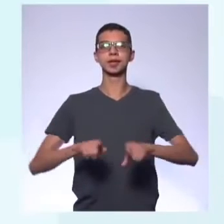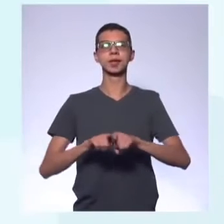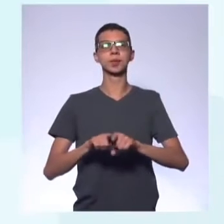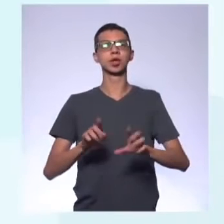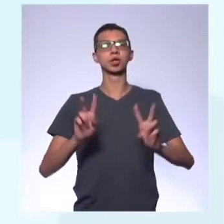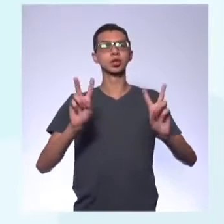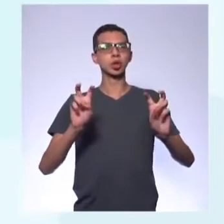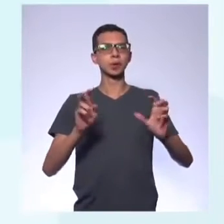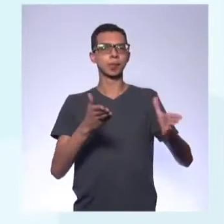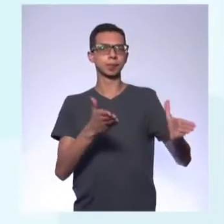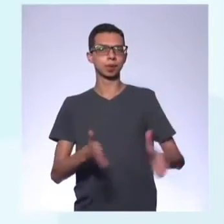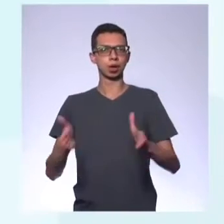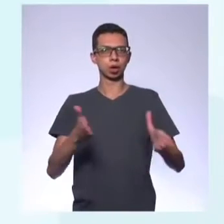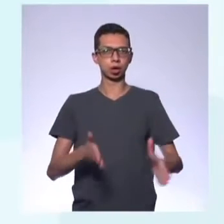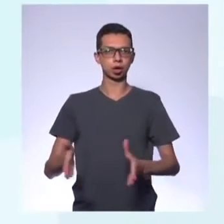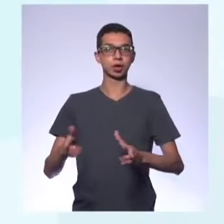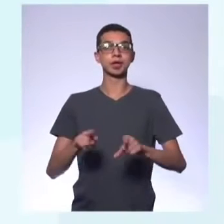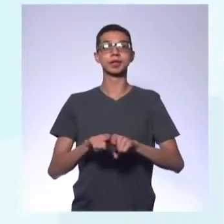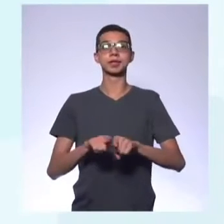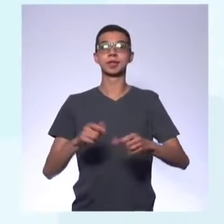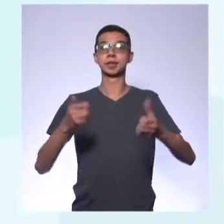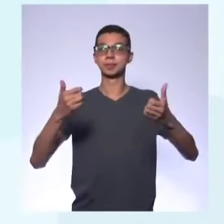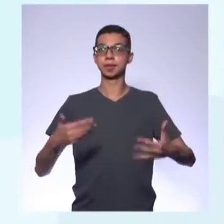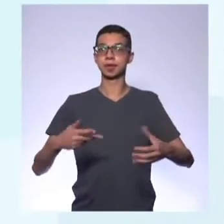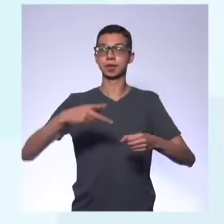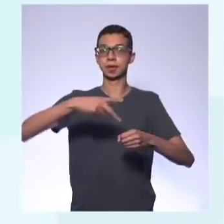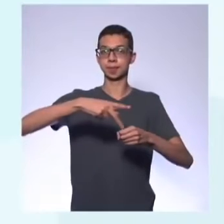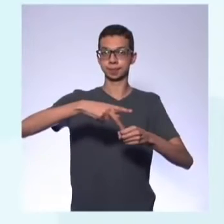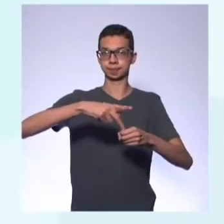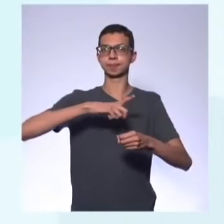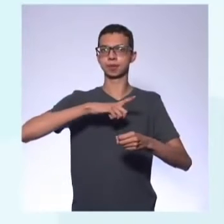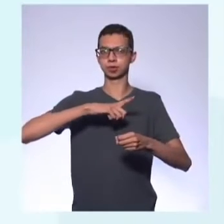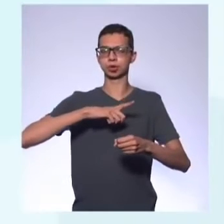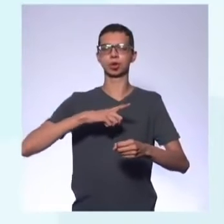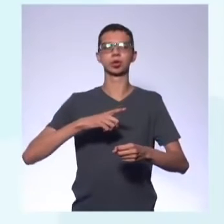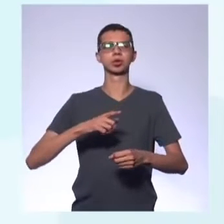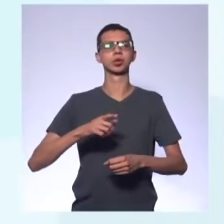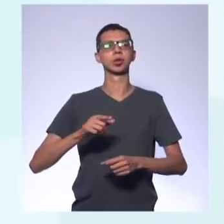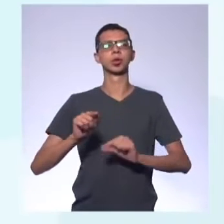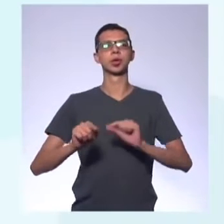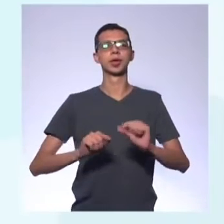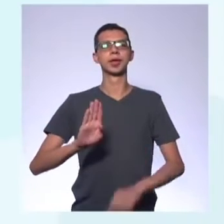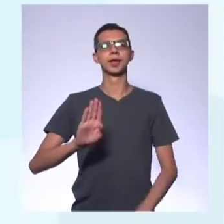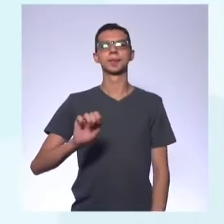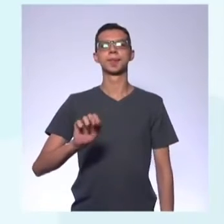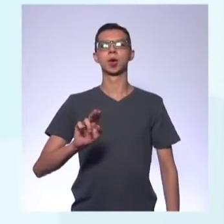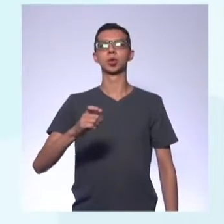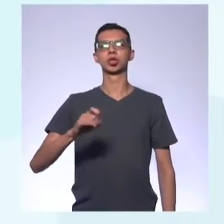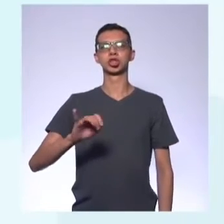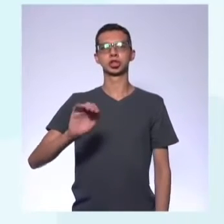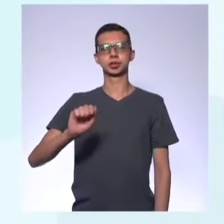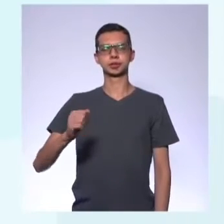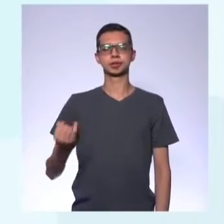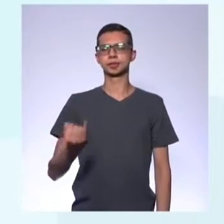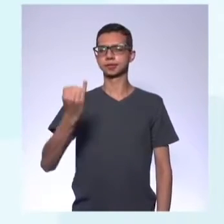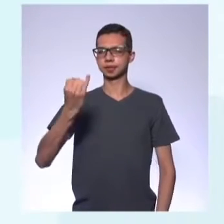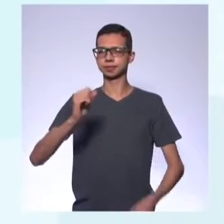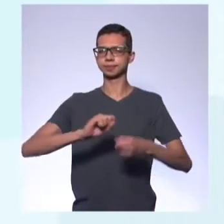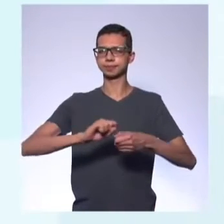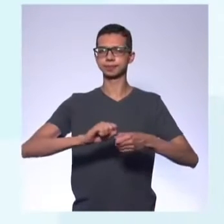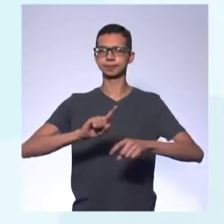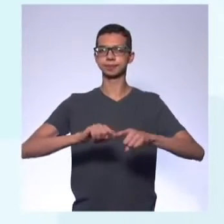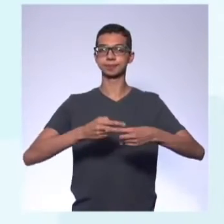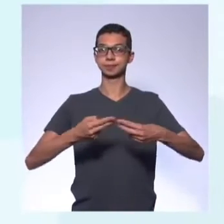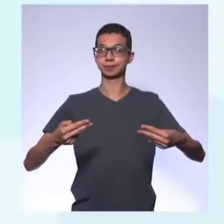produtiva, falamos especificamente do petróleo, né, e da bauxita, da importância desses recursos naturais, né, dentro do processo